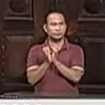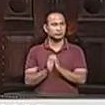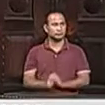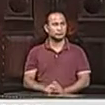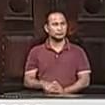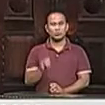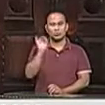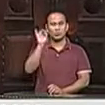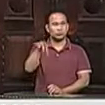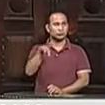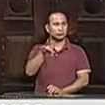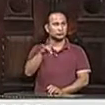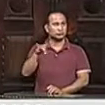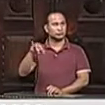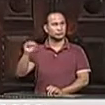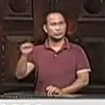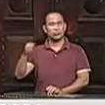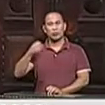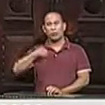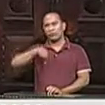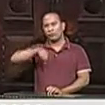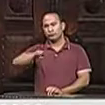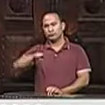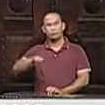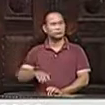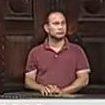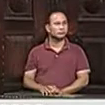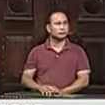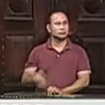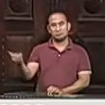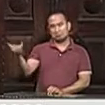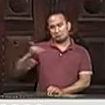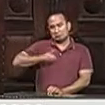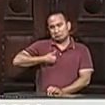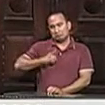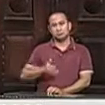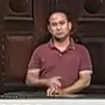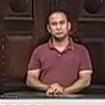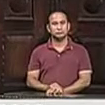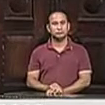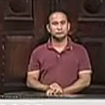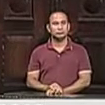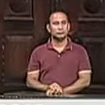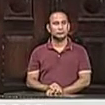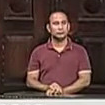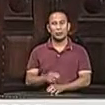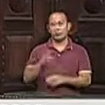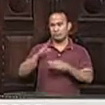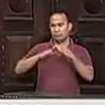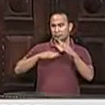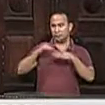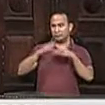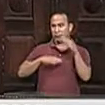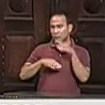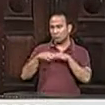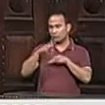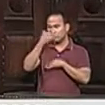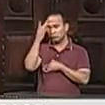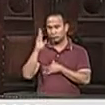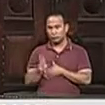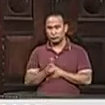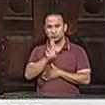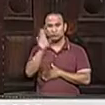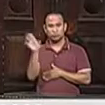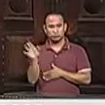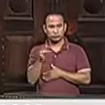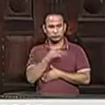últimos dias eu fui informado por profissionais, por usuários da saúde mental no